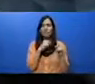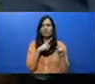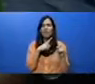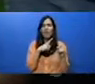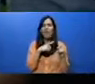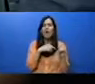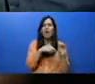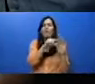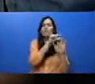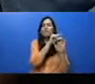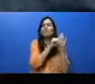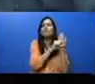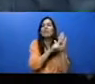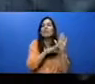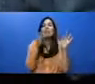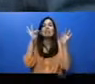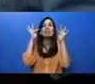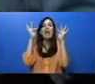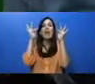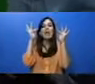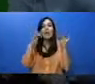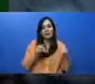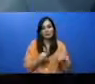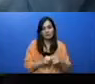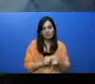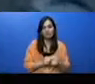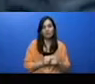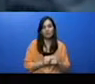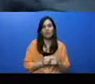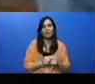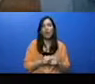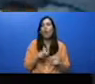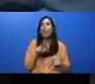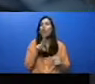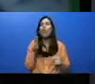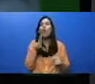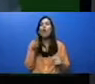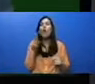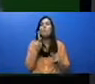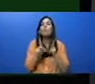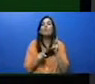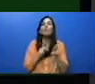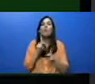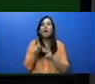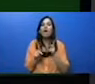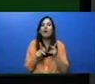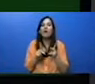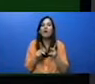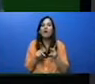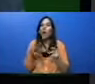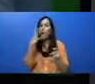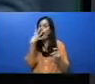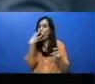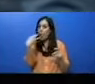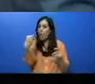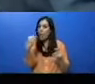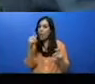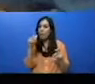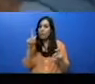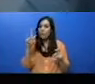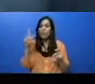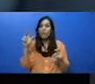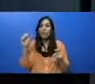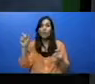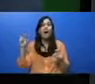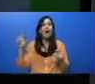As informações deste animal. Qual que é o nome popular, o nome conhecido dele, professora? É o lobo-guará.